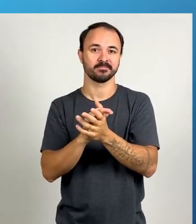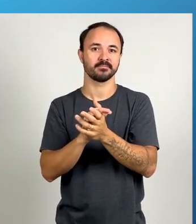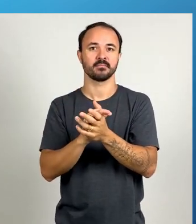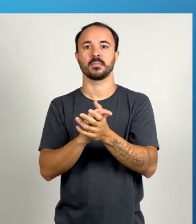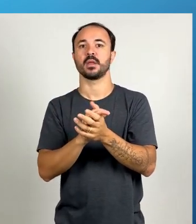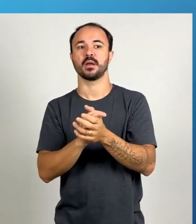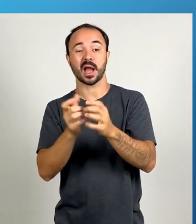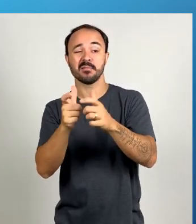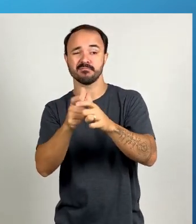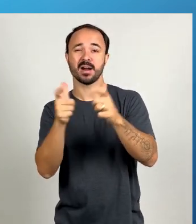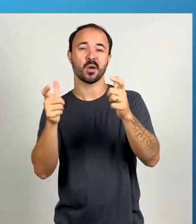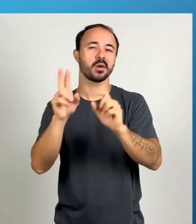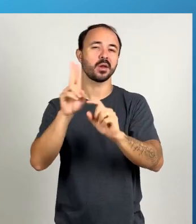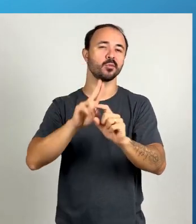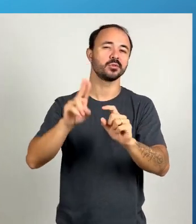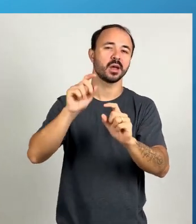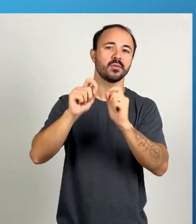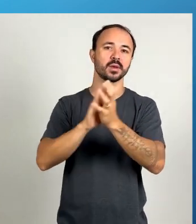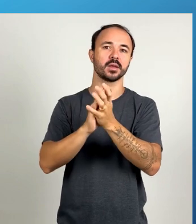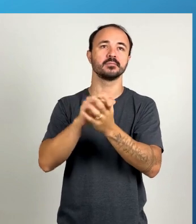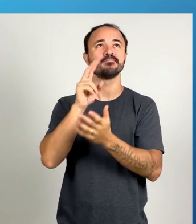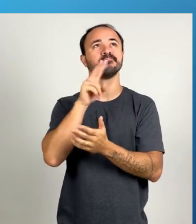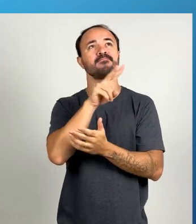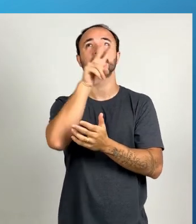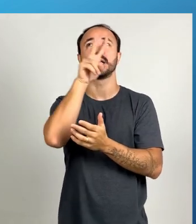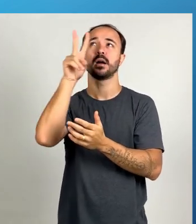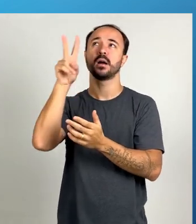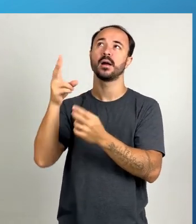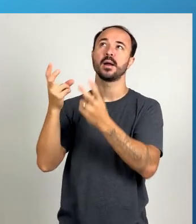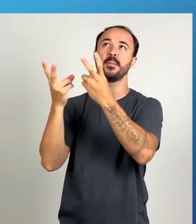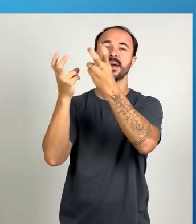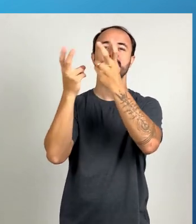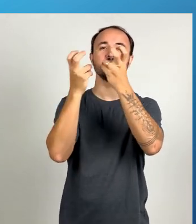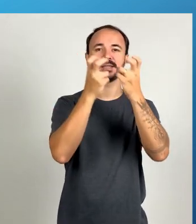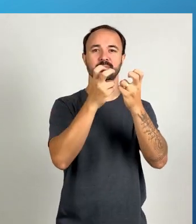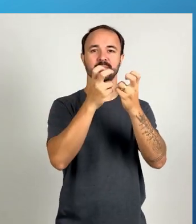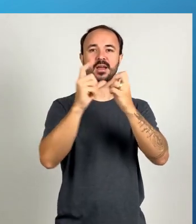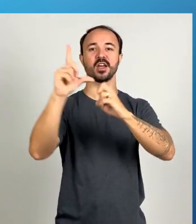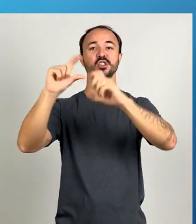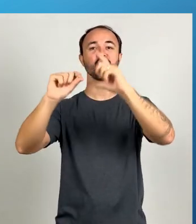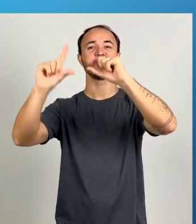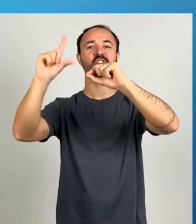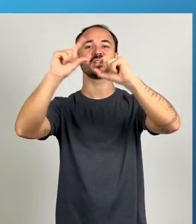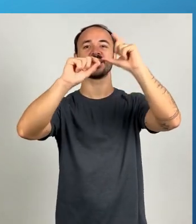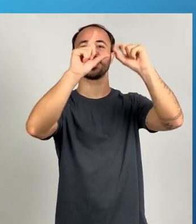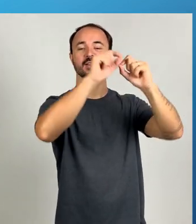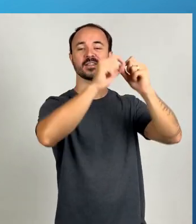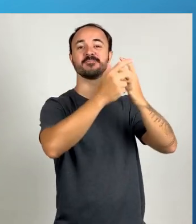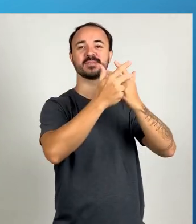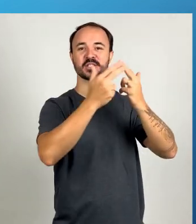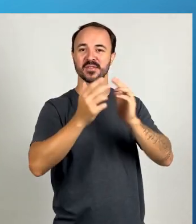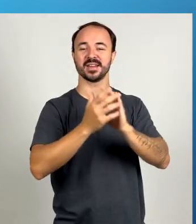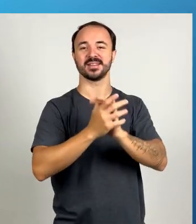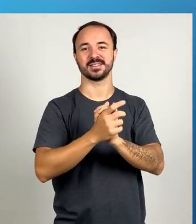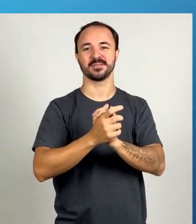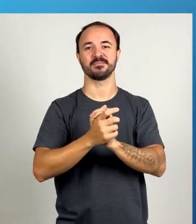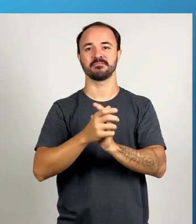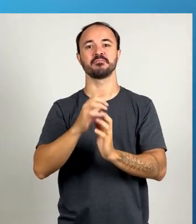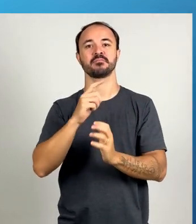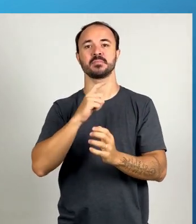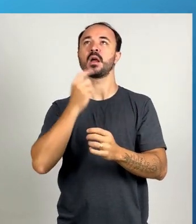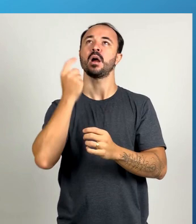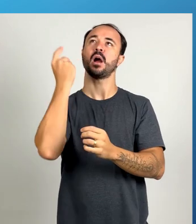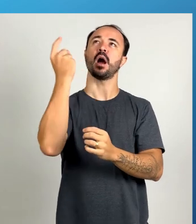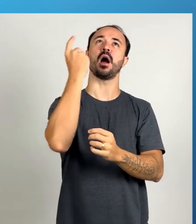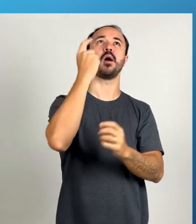se baseava pelas constelações, aqui no hemisfério sul, o famoso Cruzeiro do Sul, no hemisfério norte, a famosa